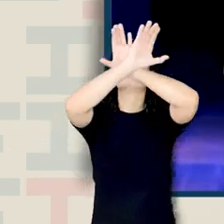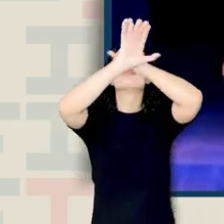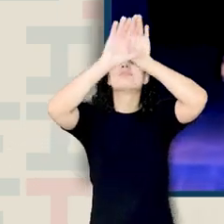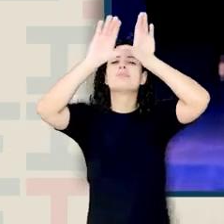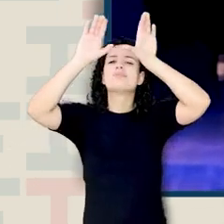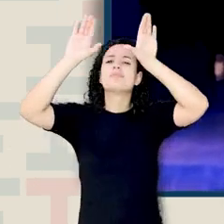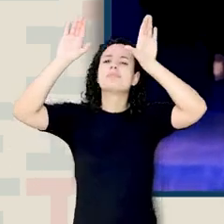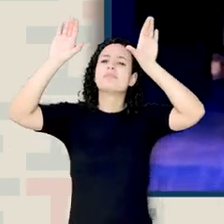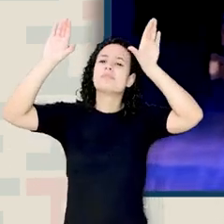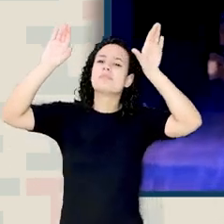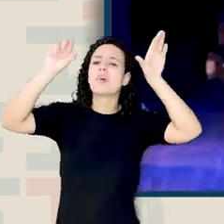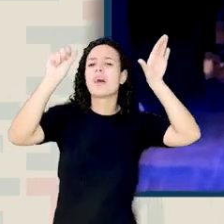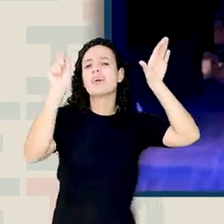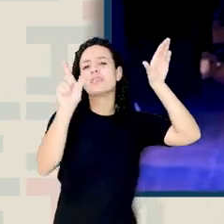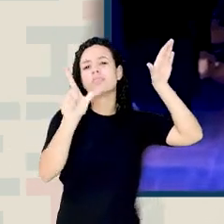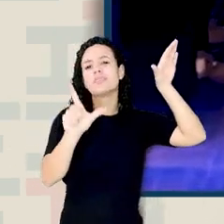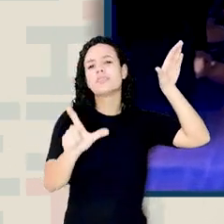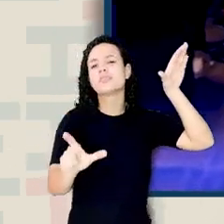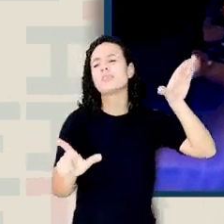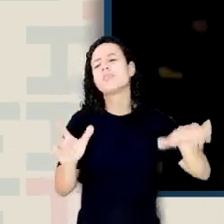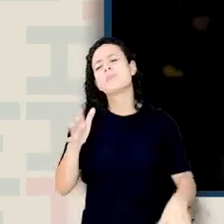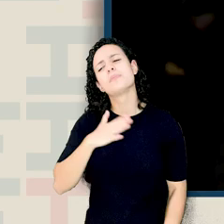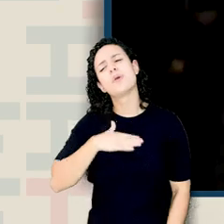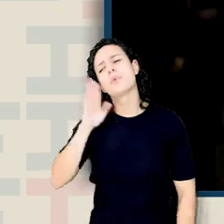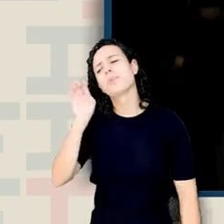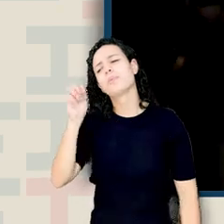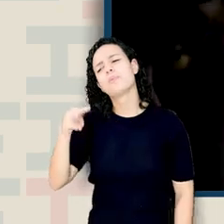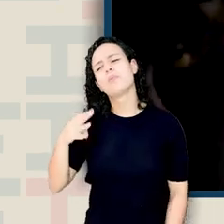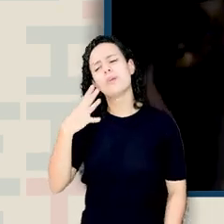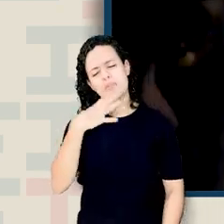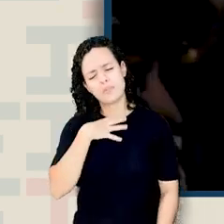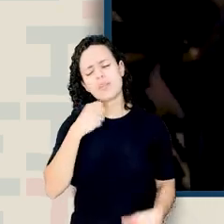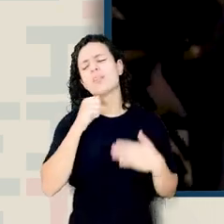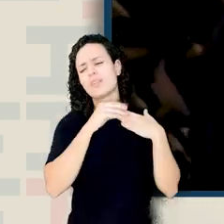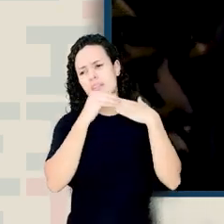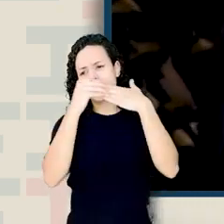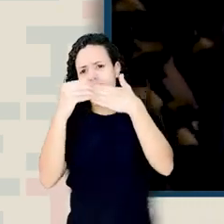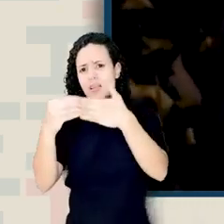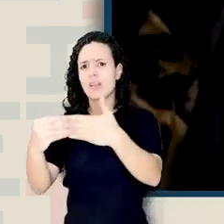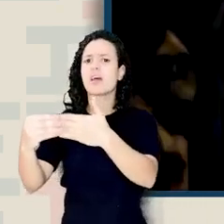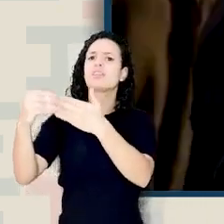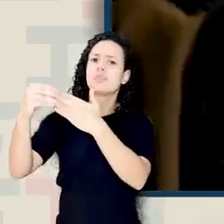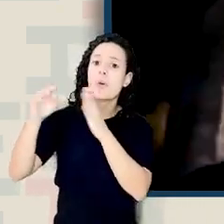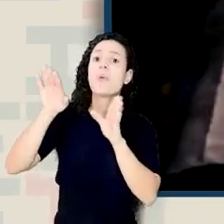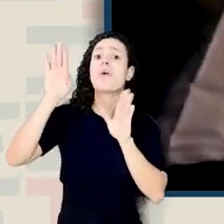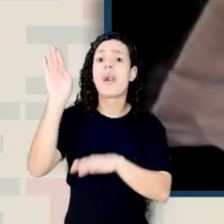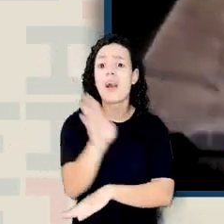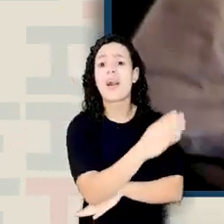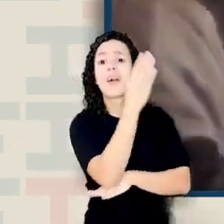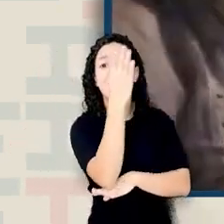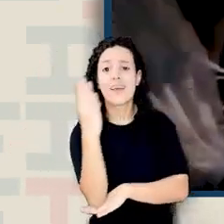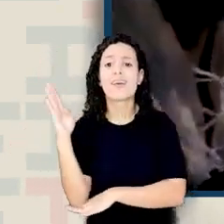Me leva, meu bem, me leva pro Maracatu.